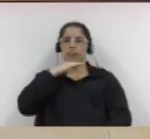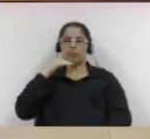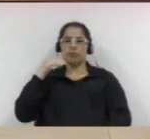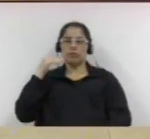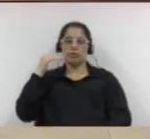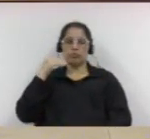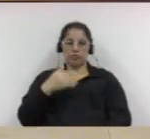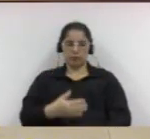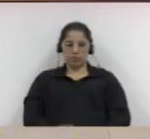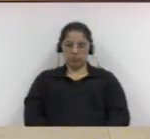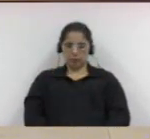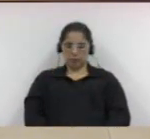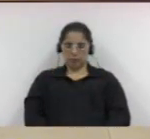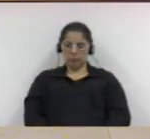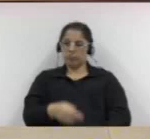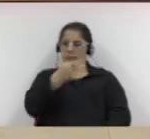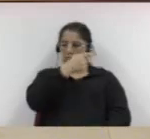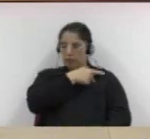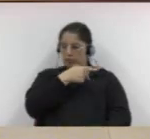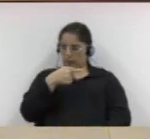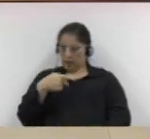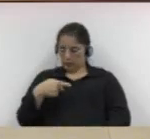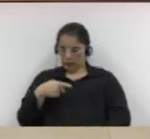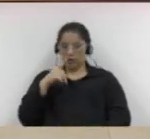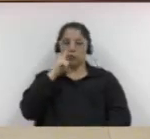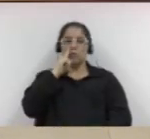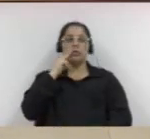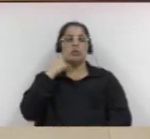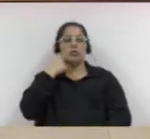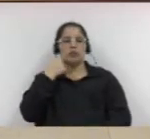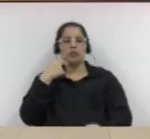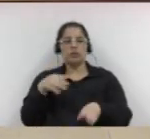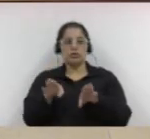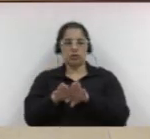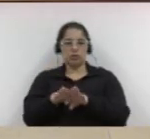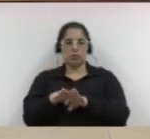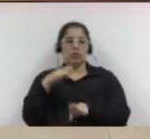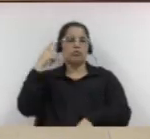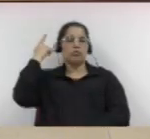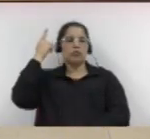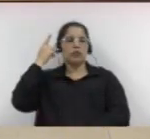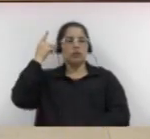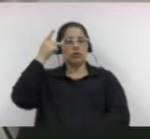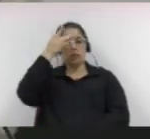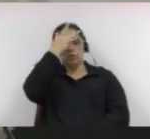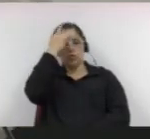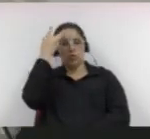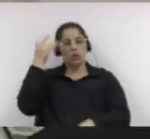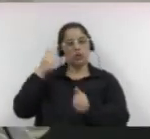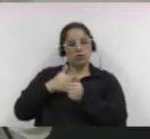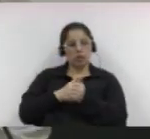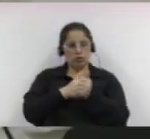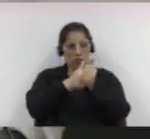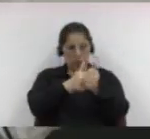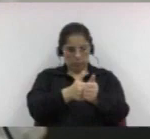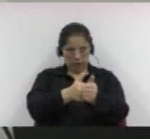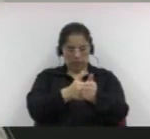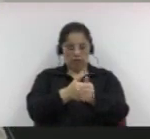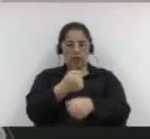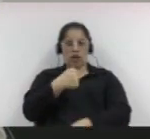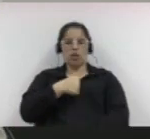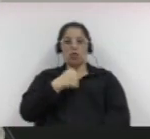Andrade. Presidente Nilton Santo, os vereadores, o pessoal que nos acompanha, as vereadoras, fiz